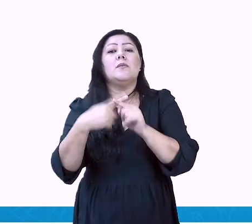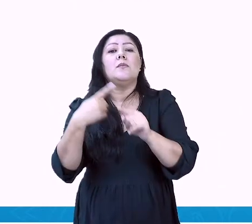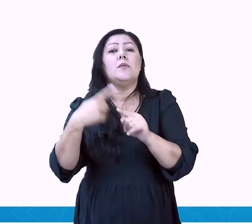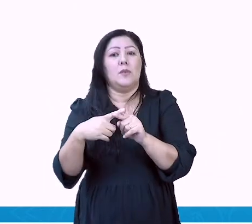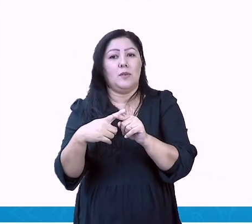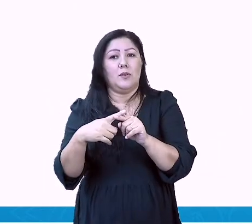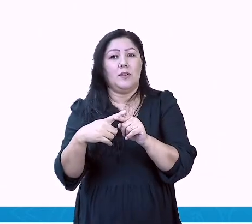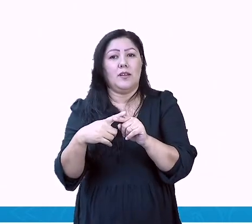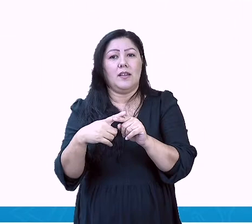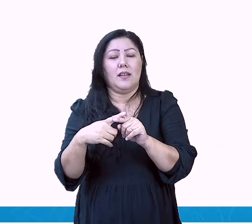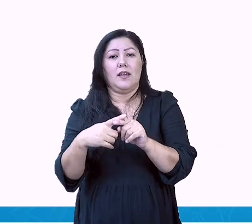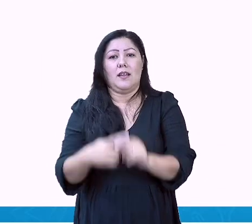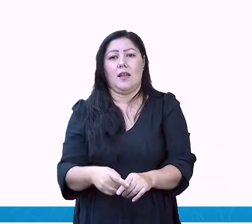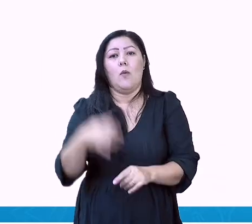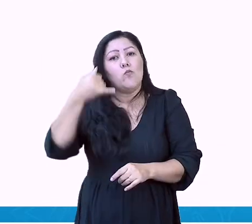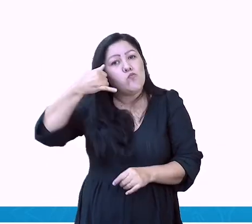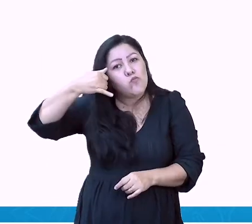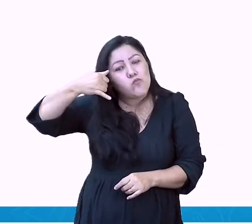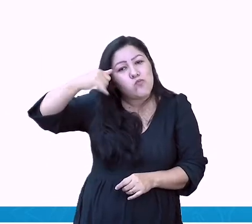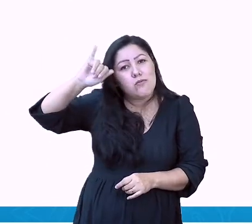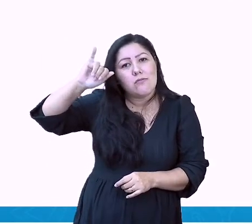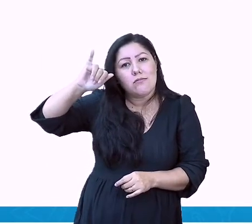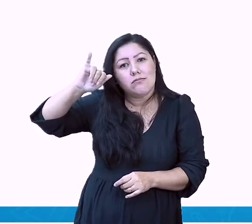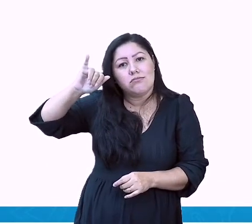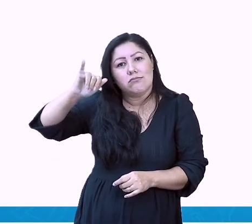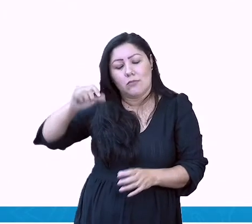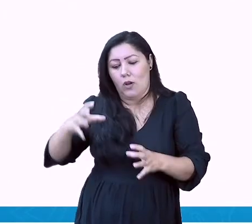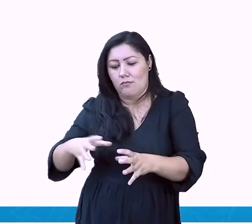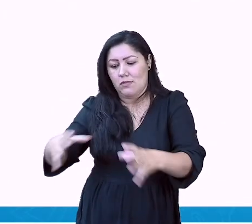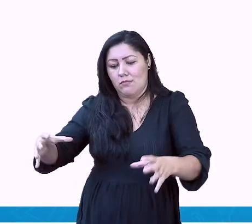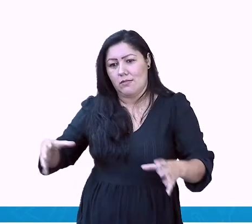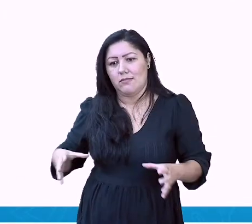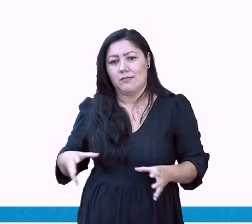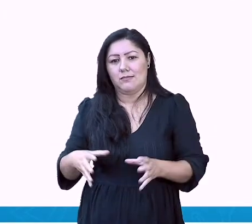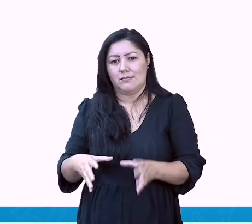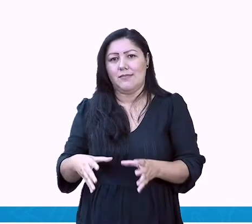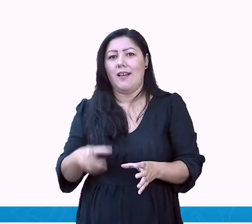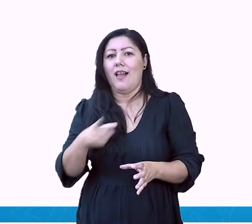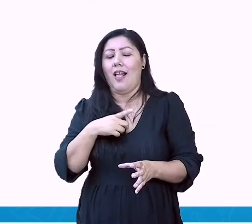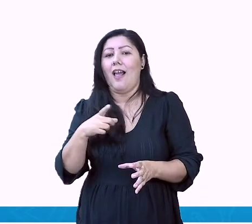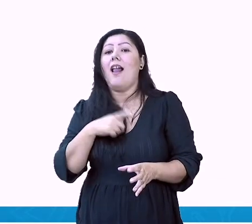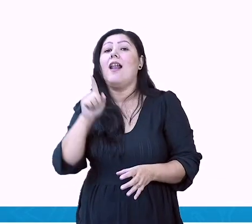gado. Tá? Ela é predominante no sul.